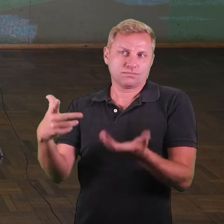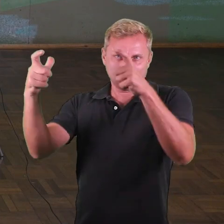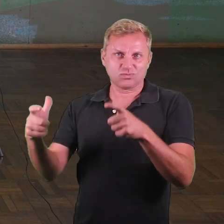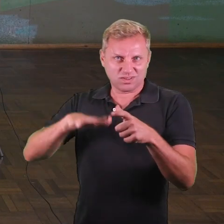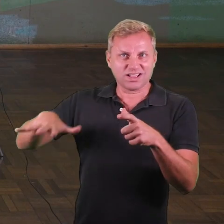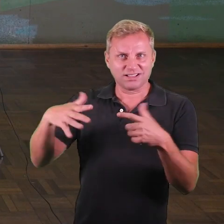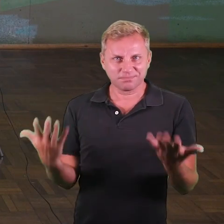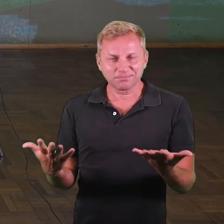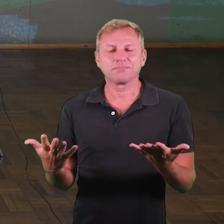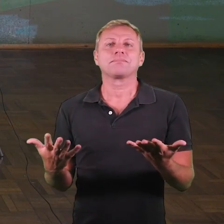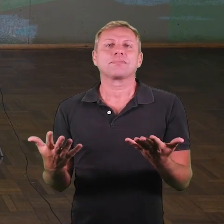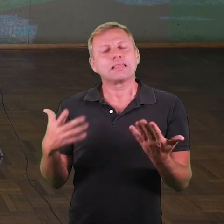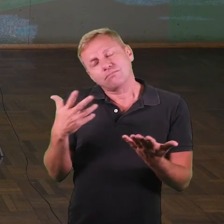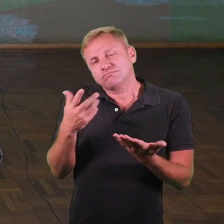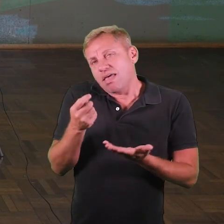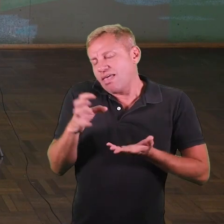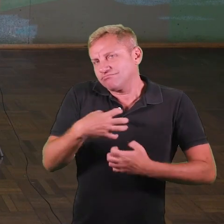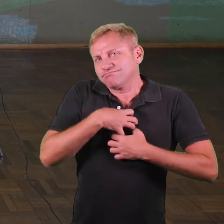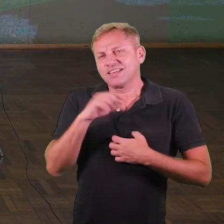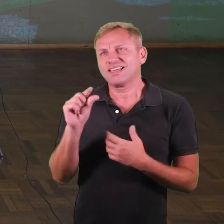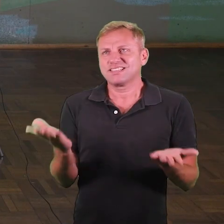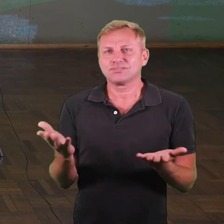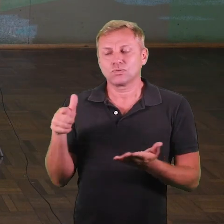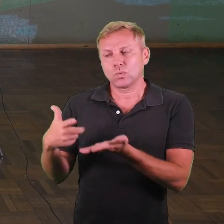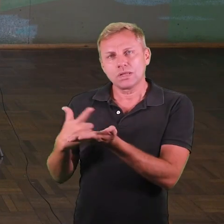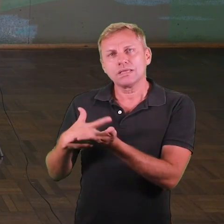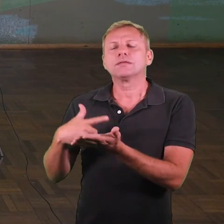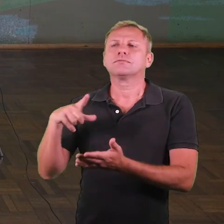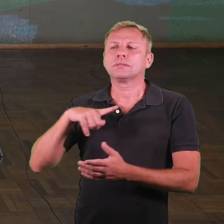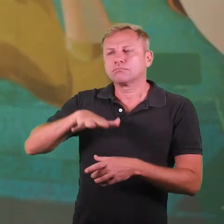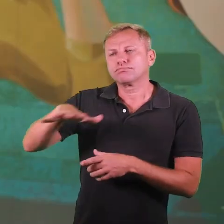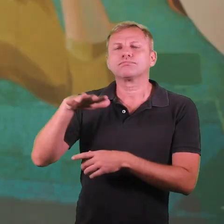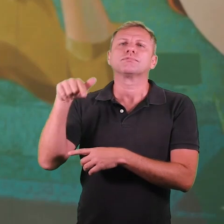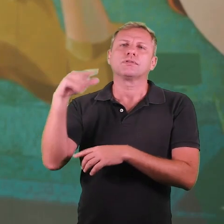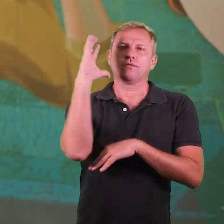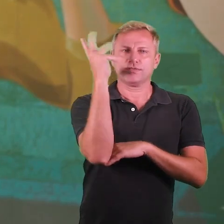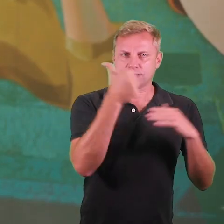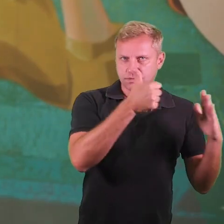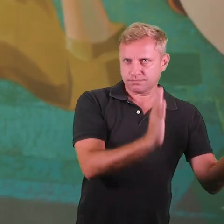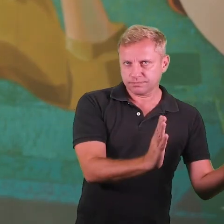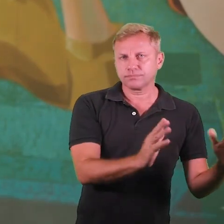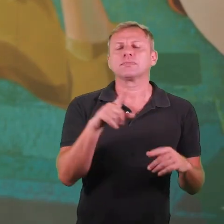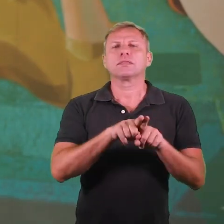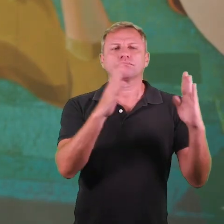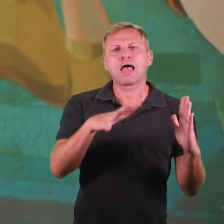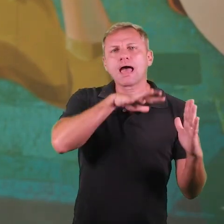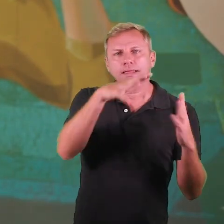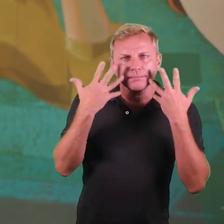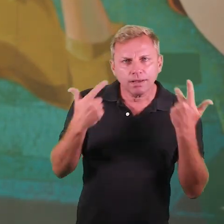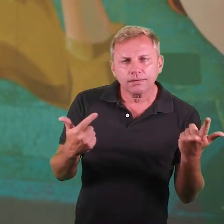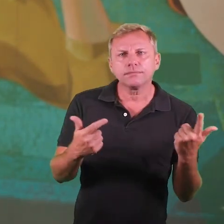cena. Então é um pouco isso, assim, nesse livro eu trabalho a questão vegetal, na primeira etapa, a questão animal.